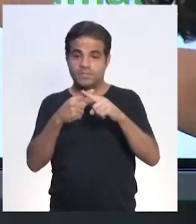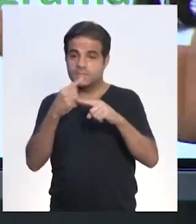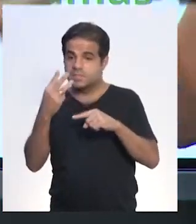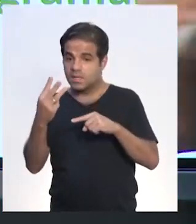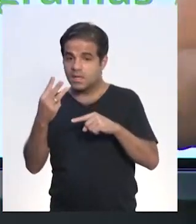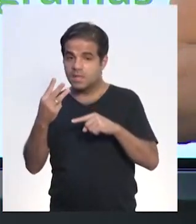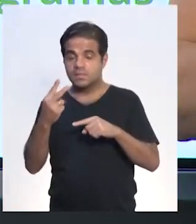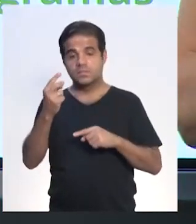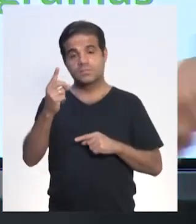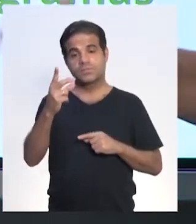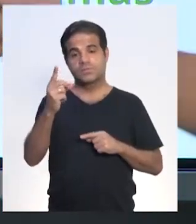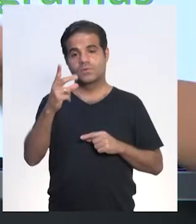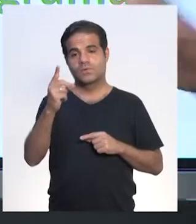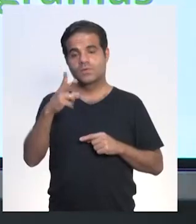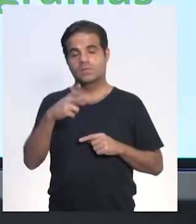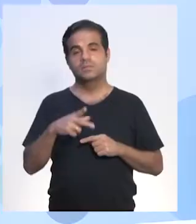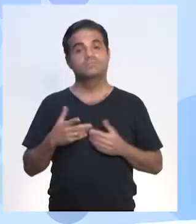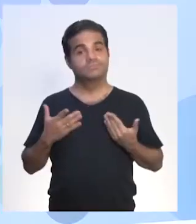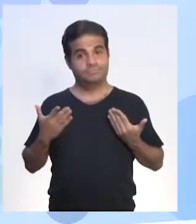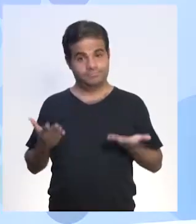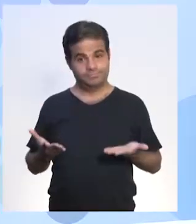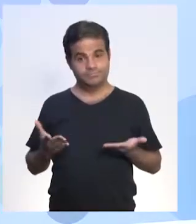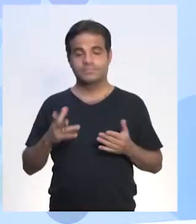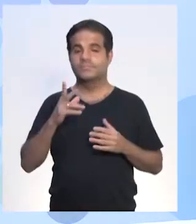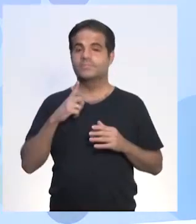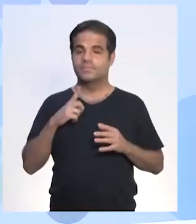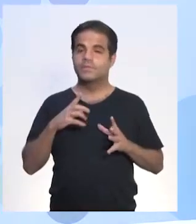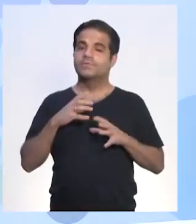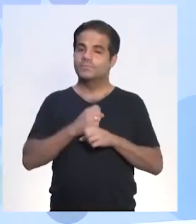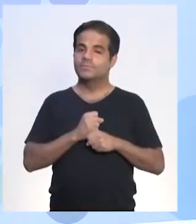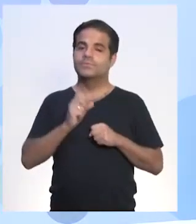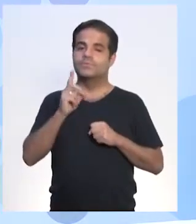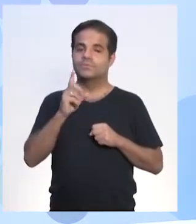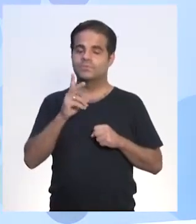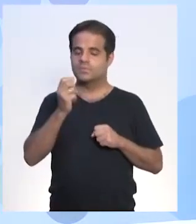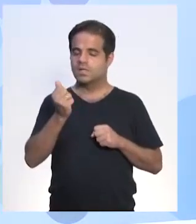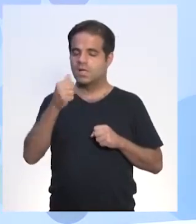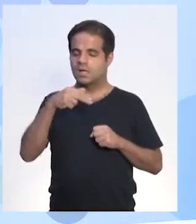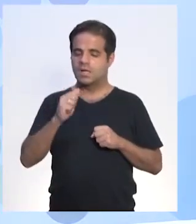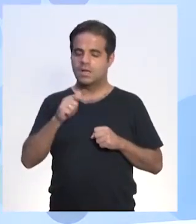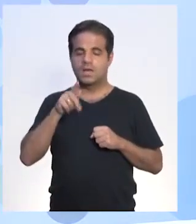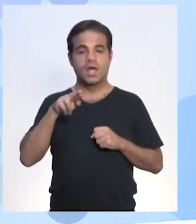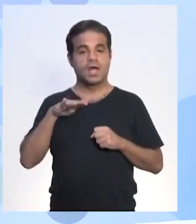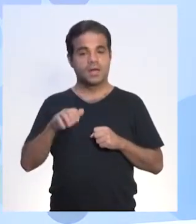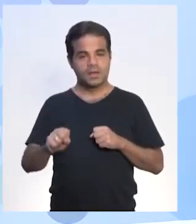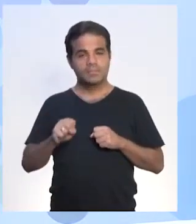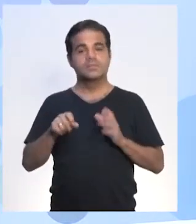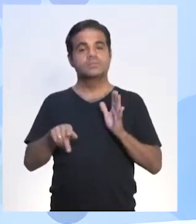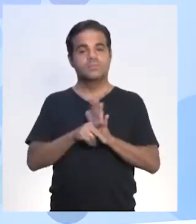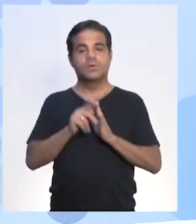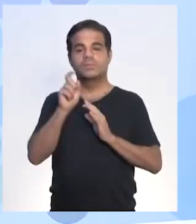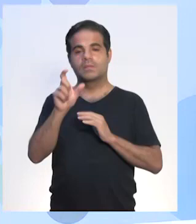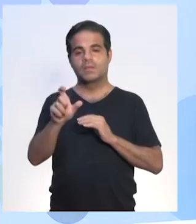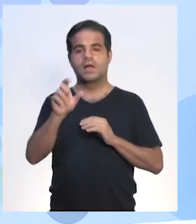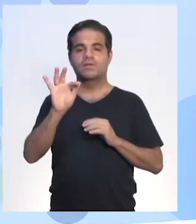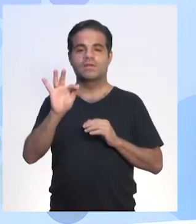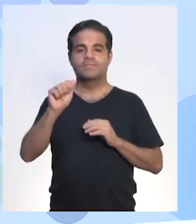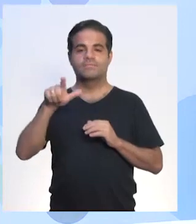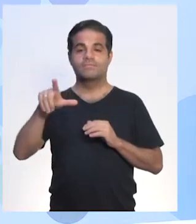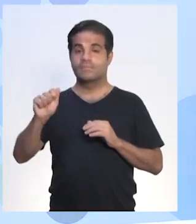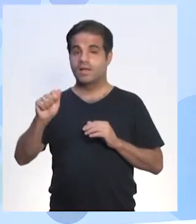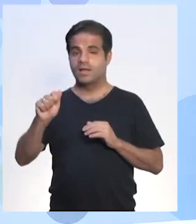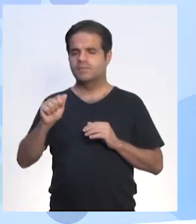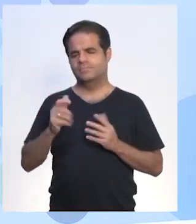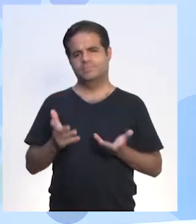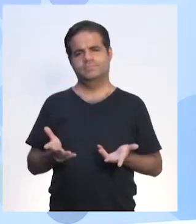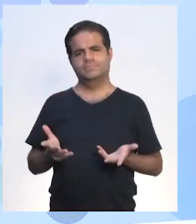3, 12. Então, estão aqui os 12 anagramas que nós encontramos da palavra fala. Aí você